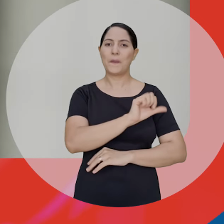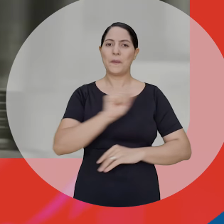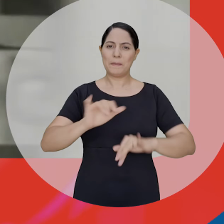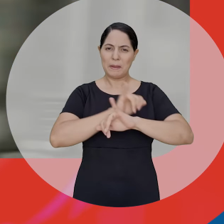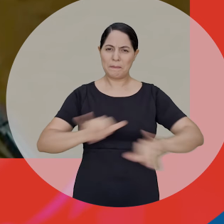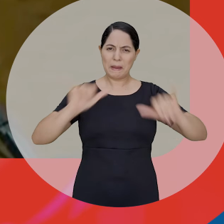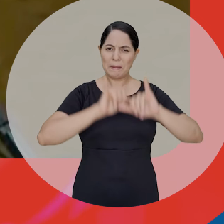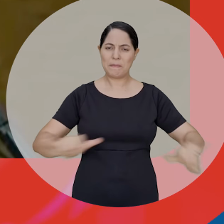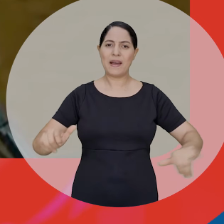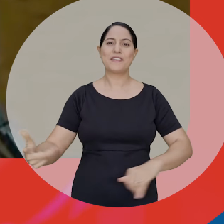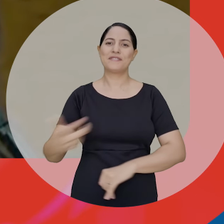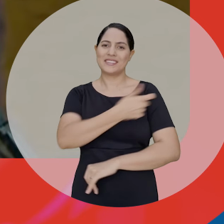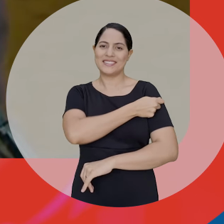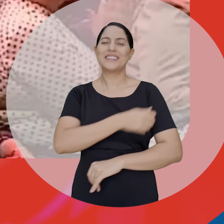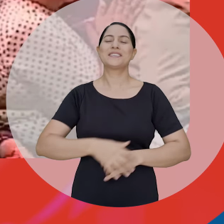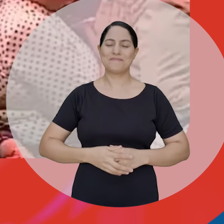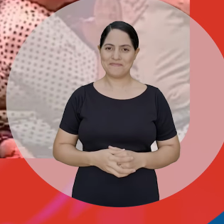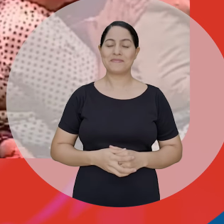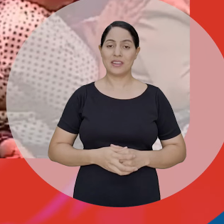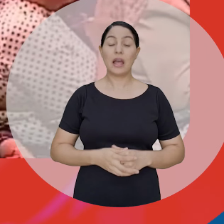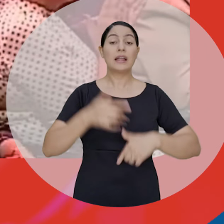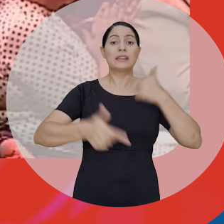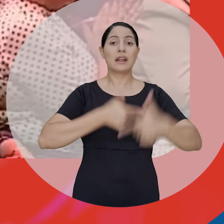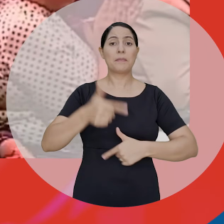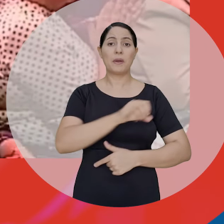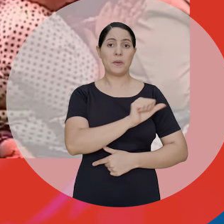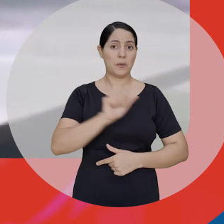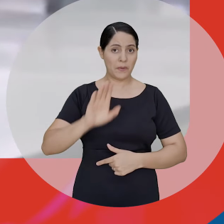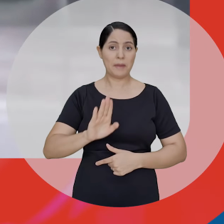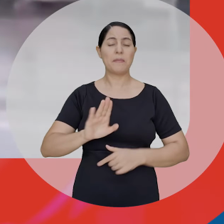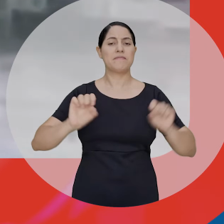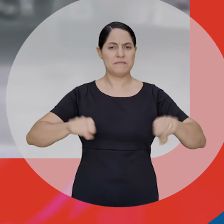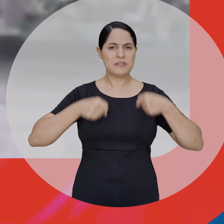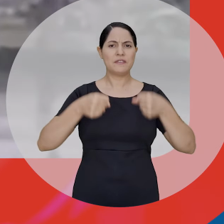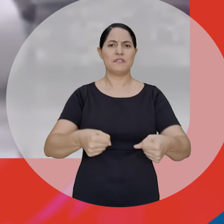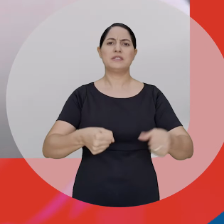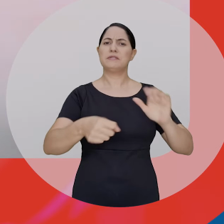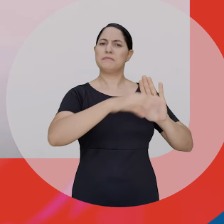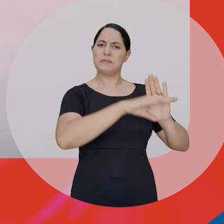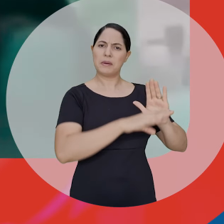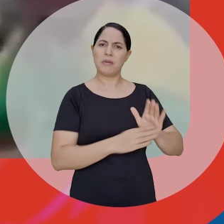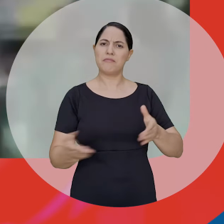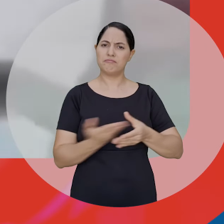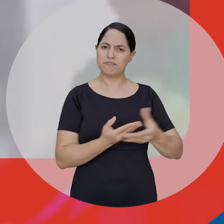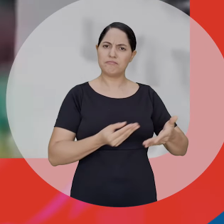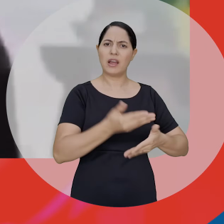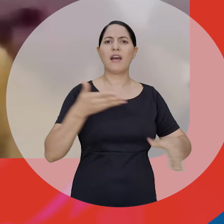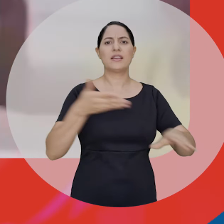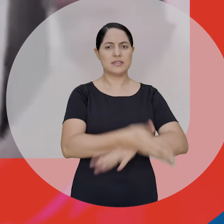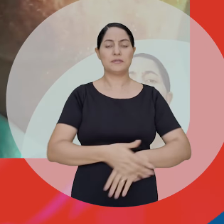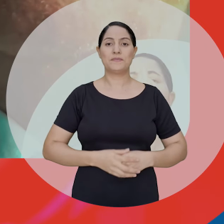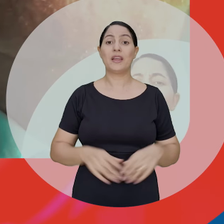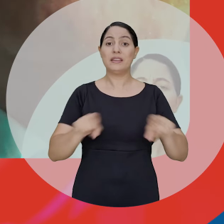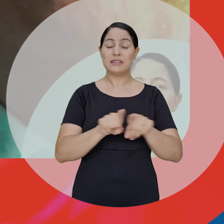sua história. Trabalho da Ordem, a defesa do acesso restrito aos autos, uma prerrogativa